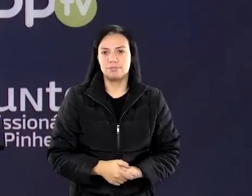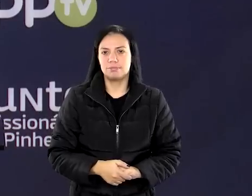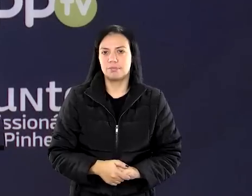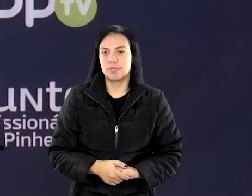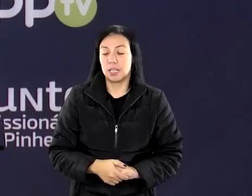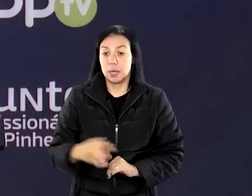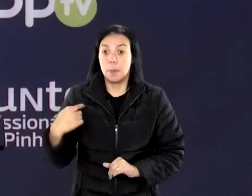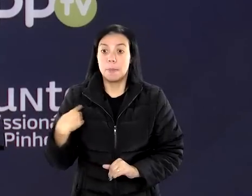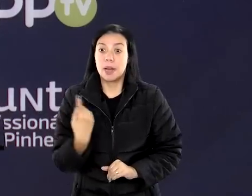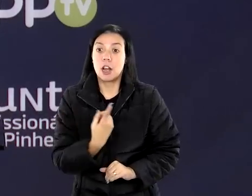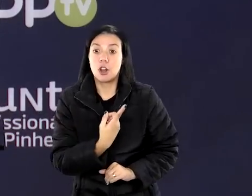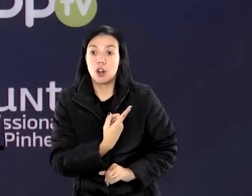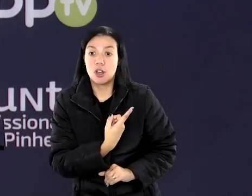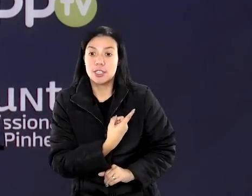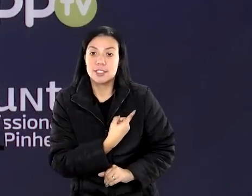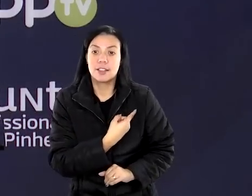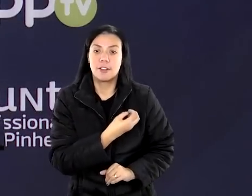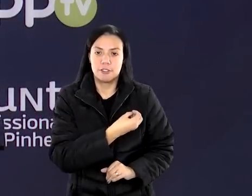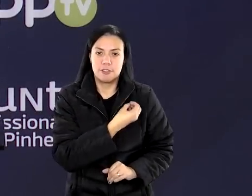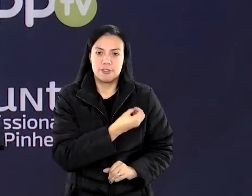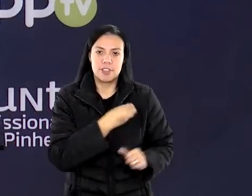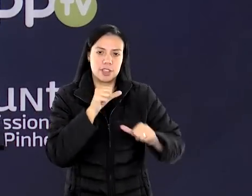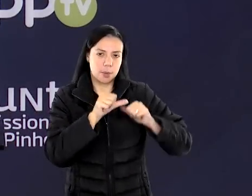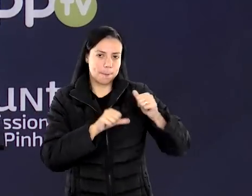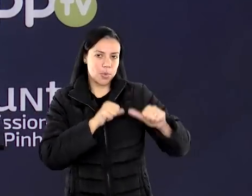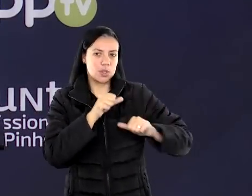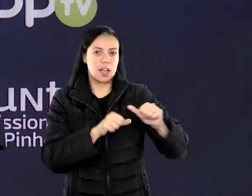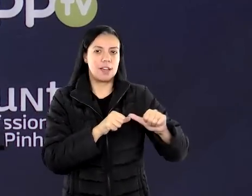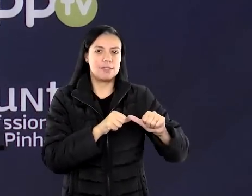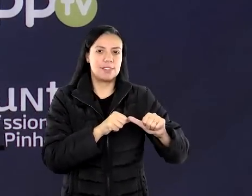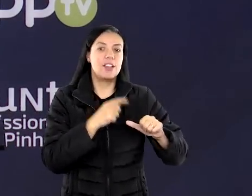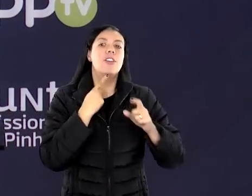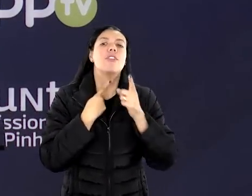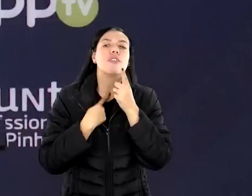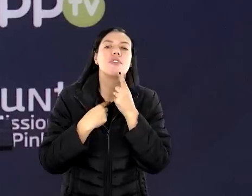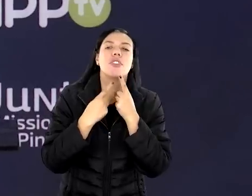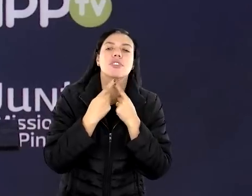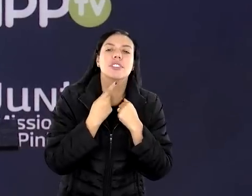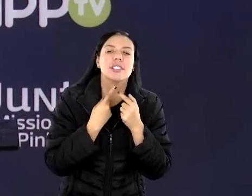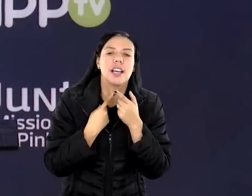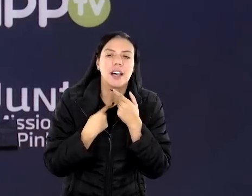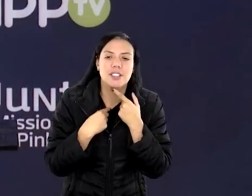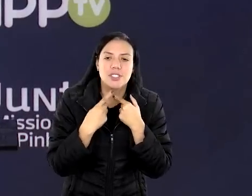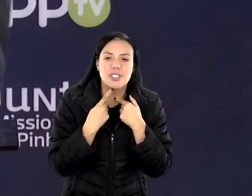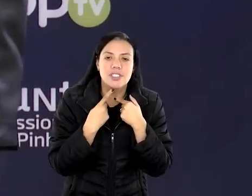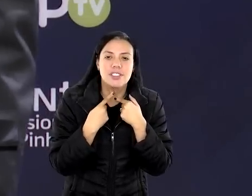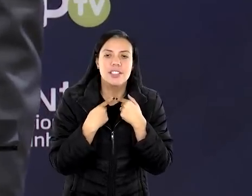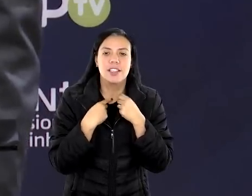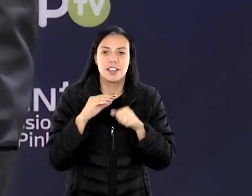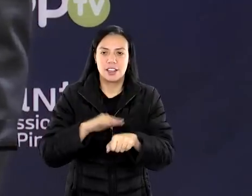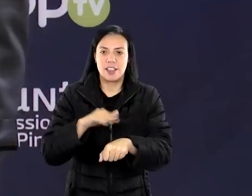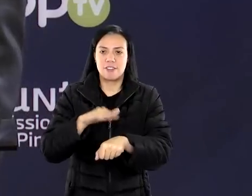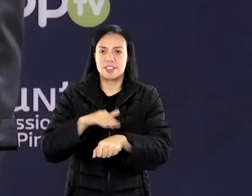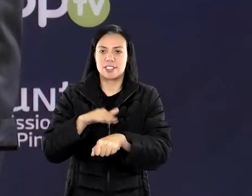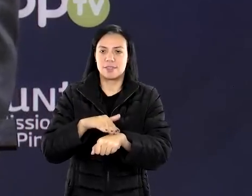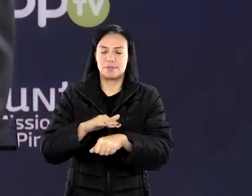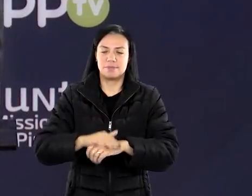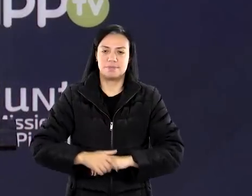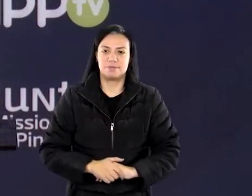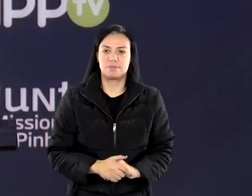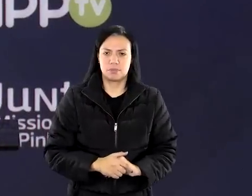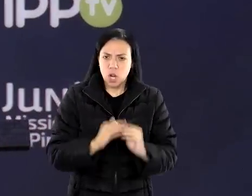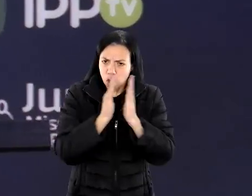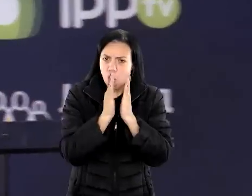para criar em nós tanto querer quanto realizar. Está sem vontade? Ora que Deus abre a vontade. É